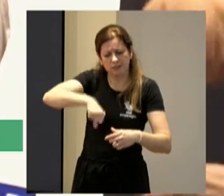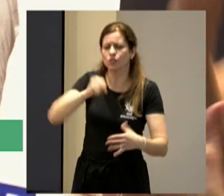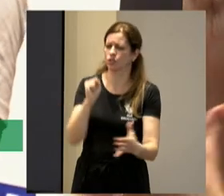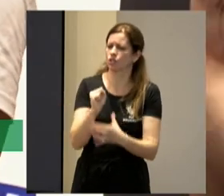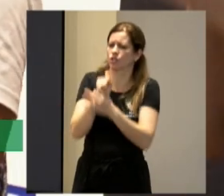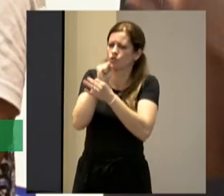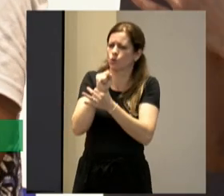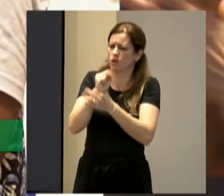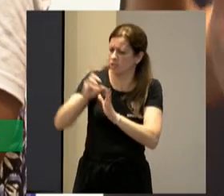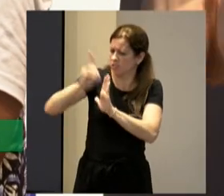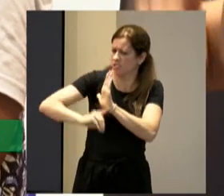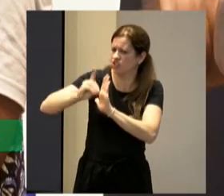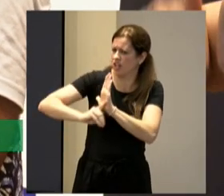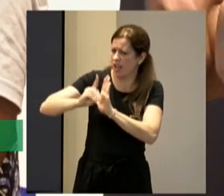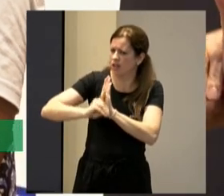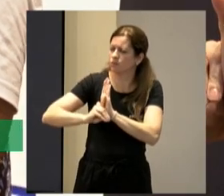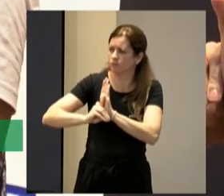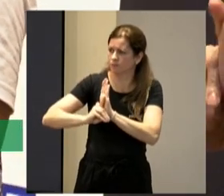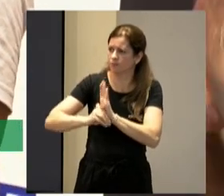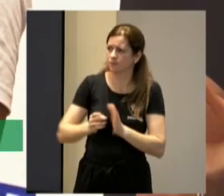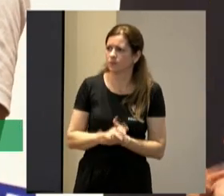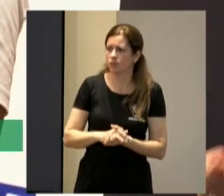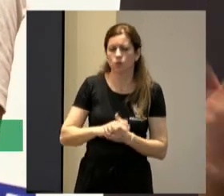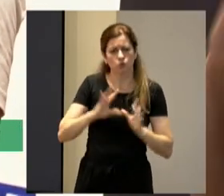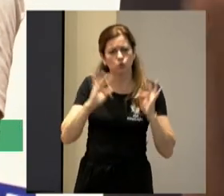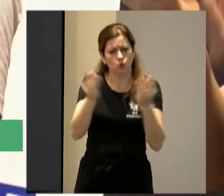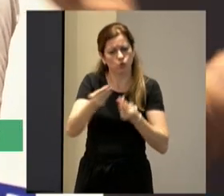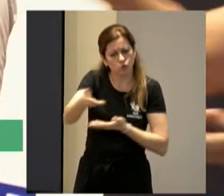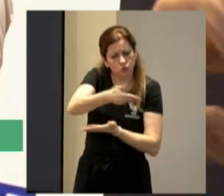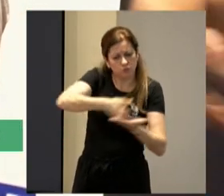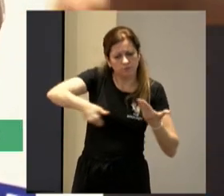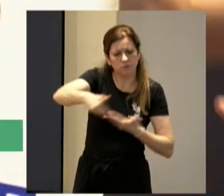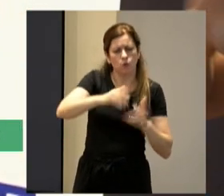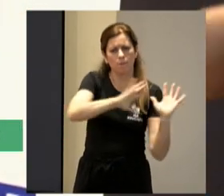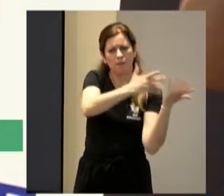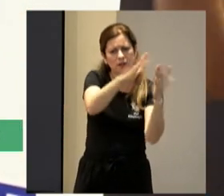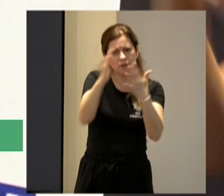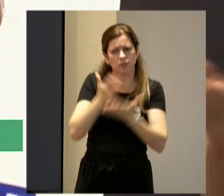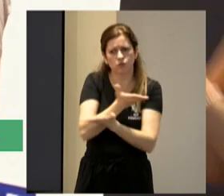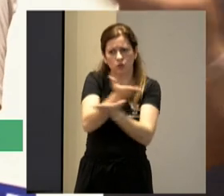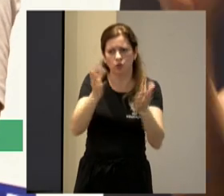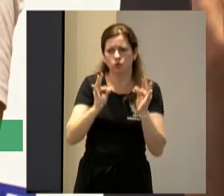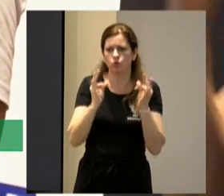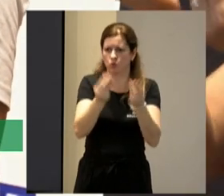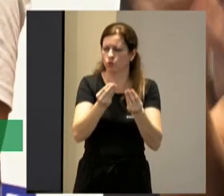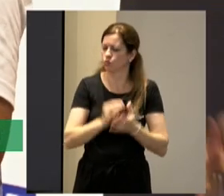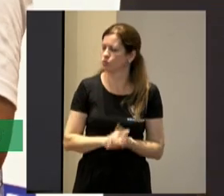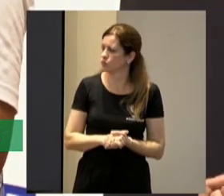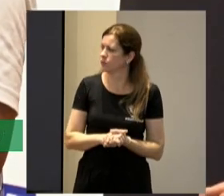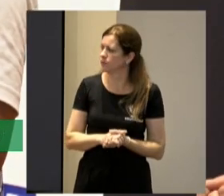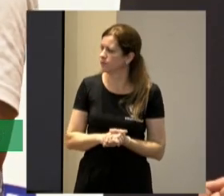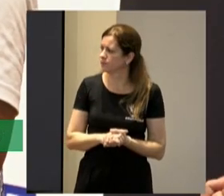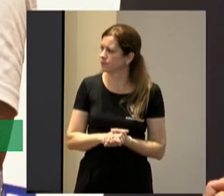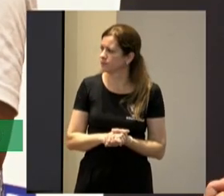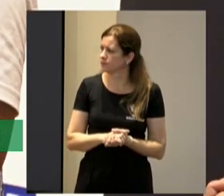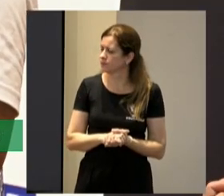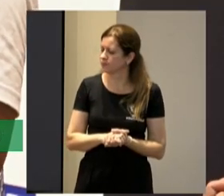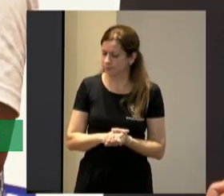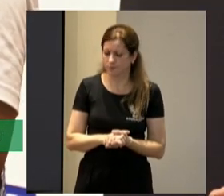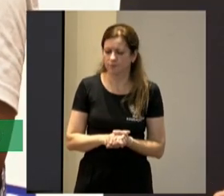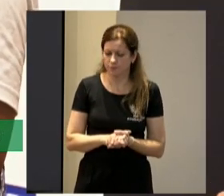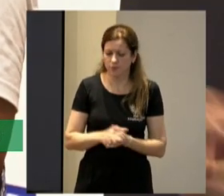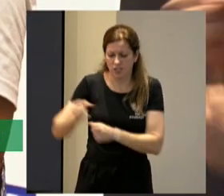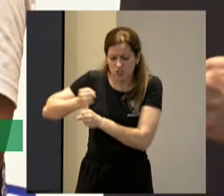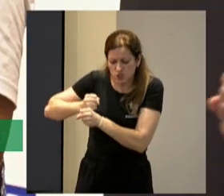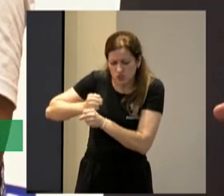da formação da rede, ao mesmo tempo que parabenizo todas e todas vocês, digo-lhes que os nossos